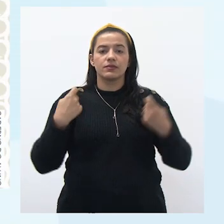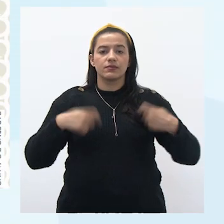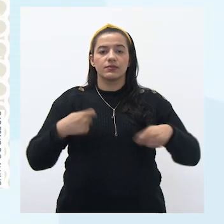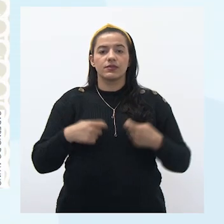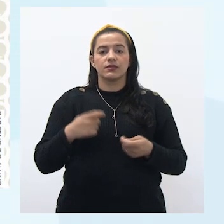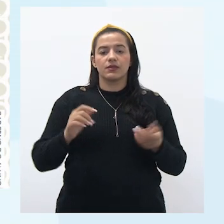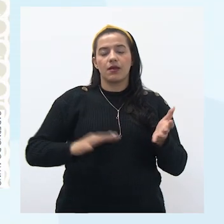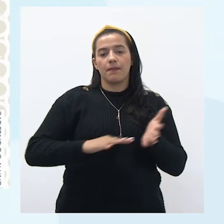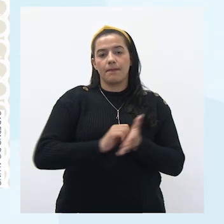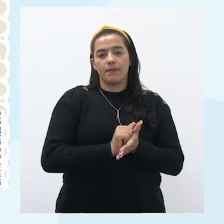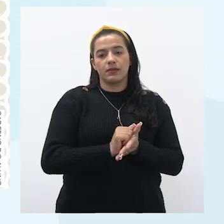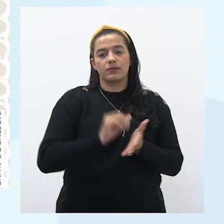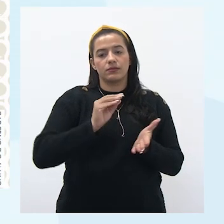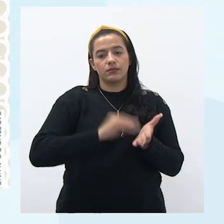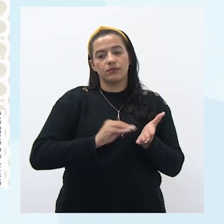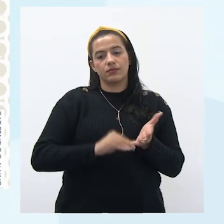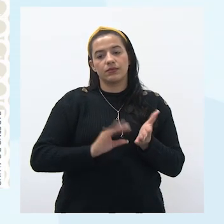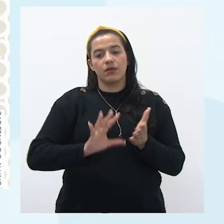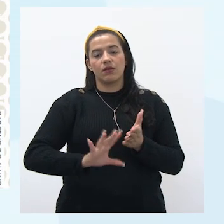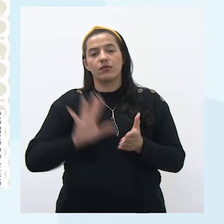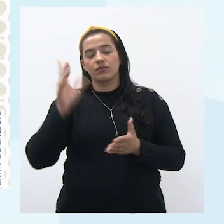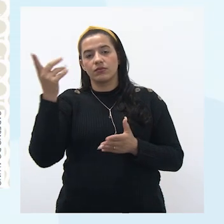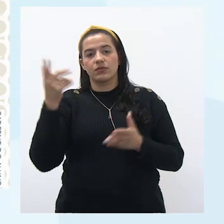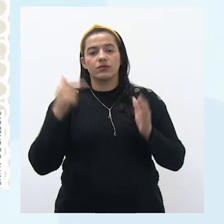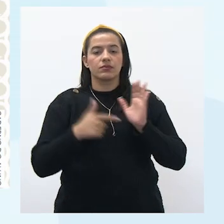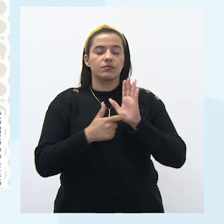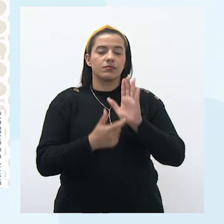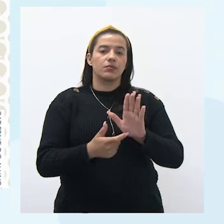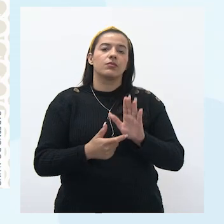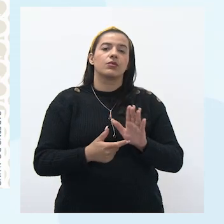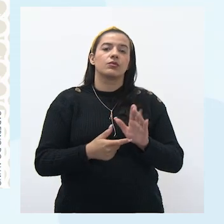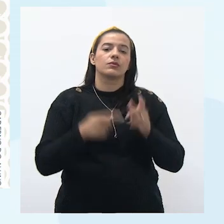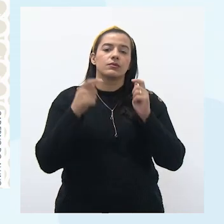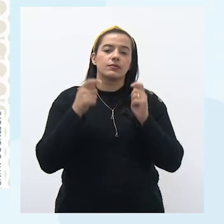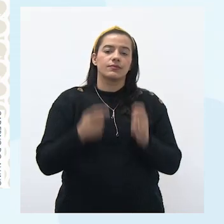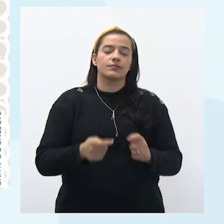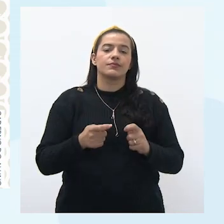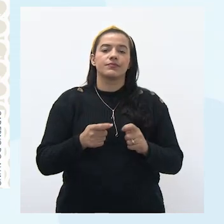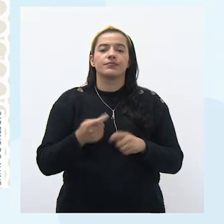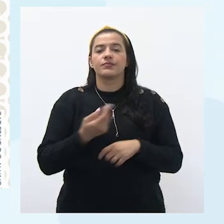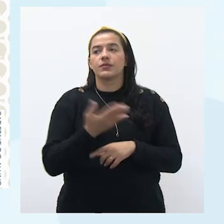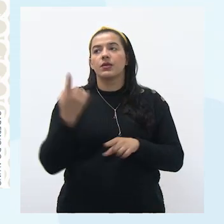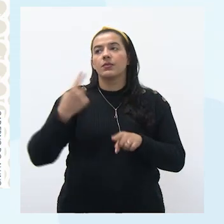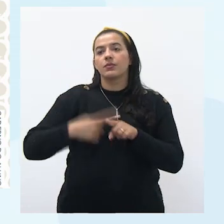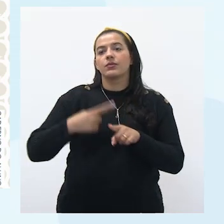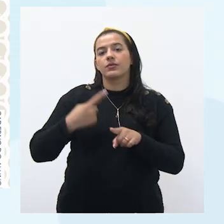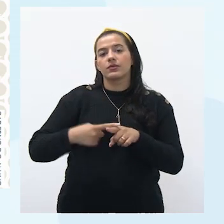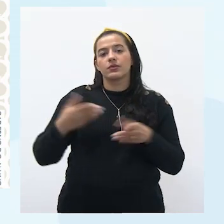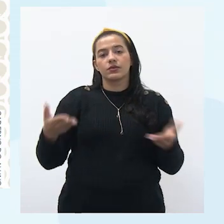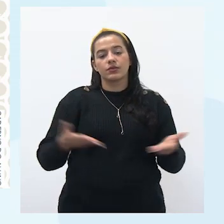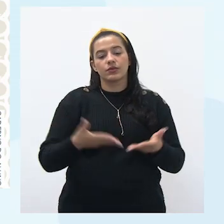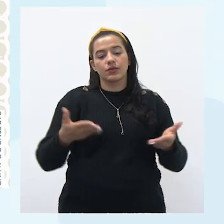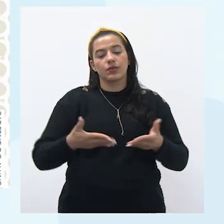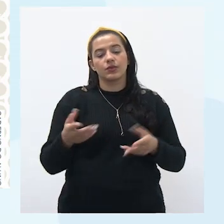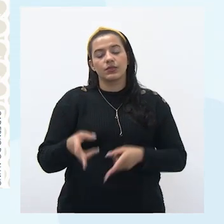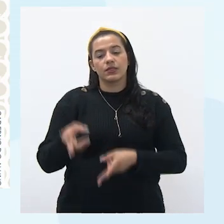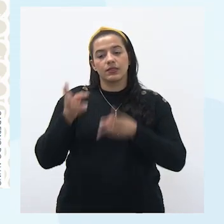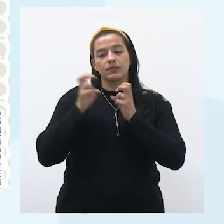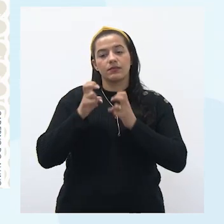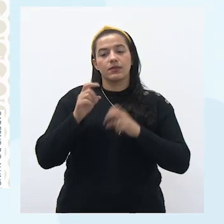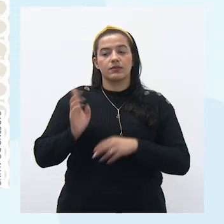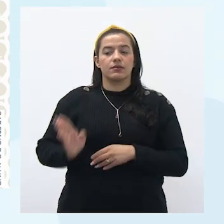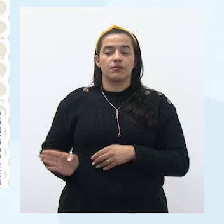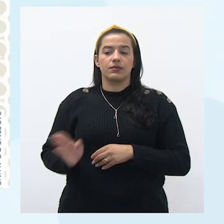prática ou uma ação que traz, de fato, que concretiza por que hoje ele se percebe nesse